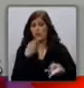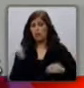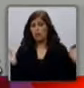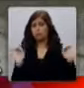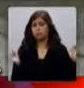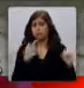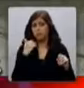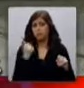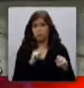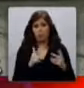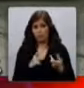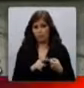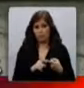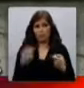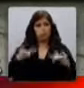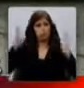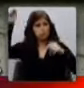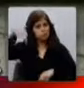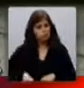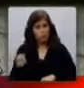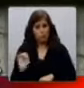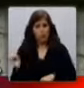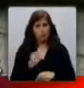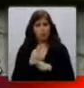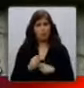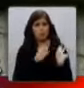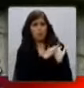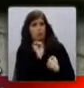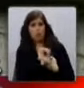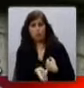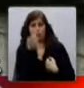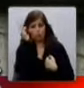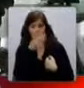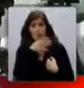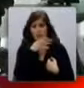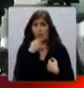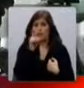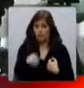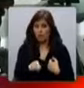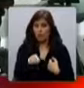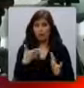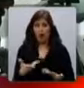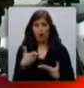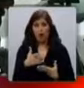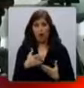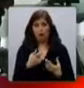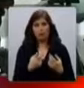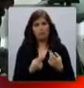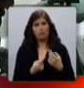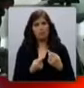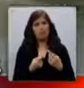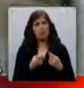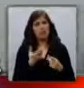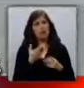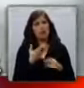um habeas corpus, porque essa não é a sede de sua competência, e volta a incidir que, de facto, estamos perante algumas irregularidades processuais, mas que